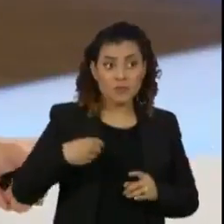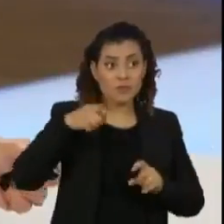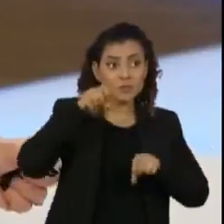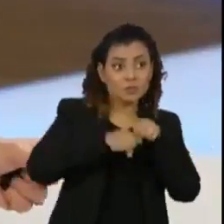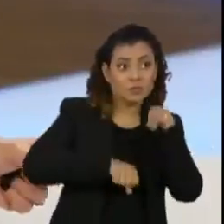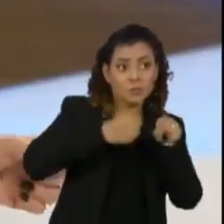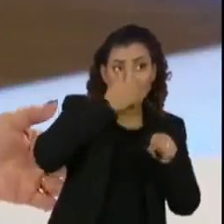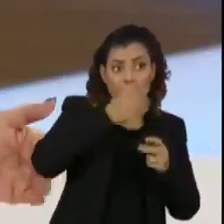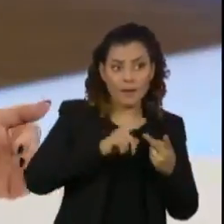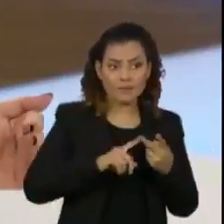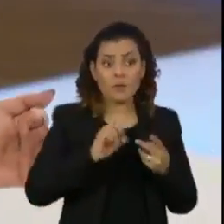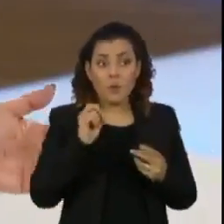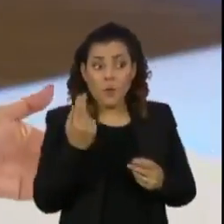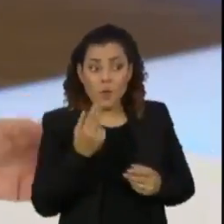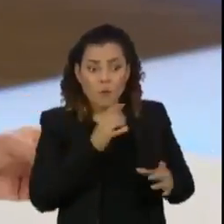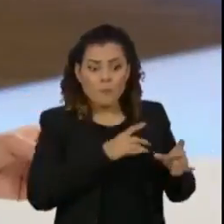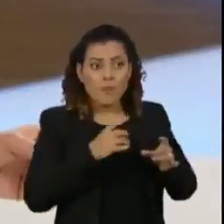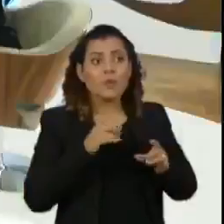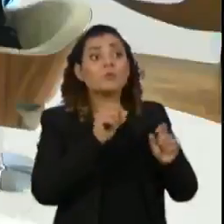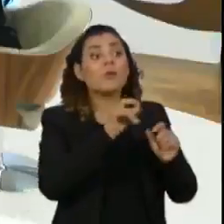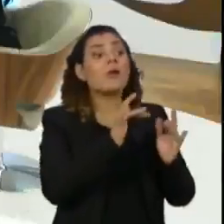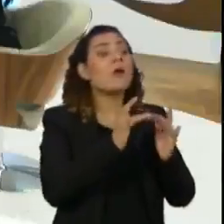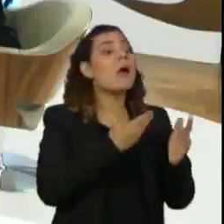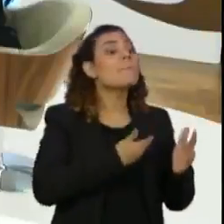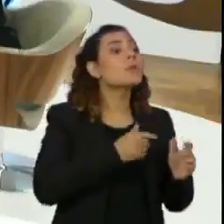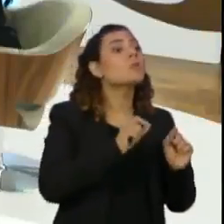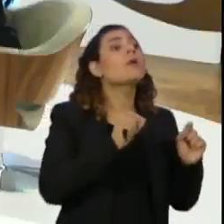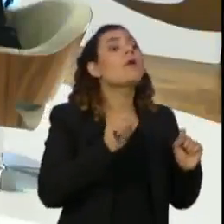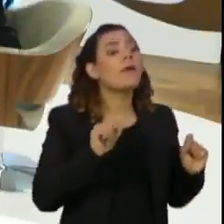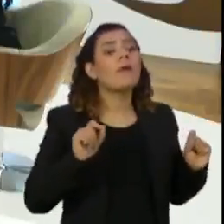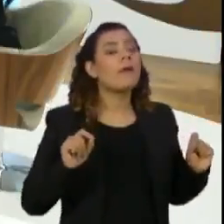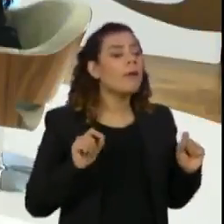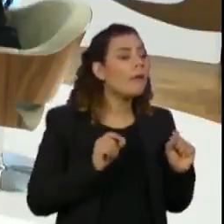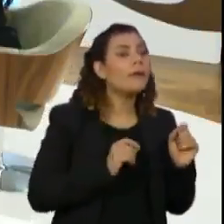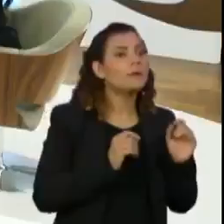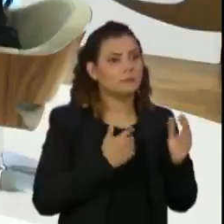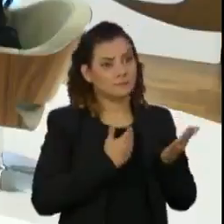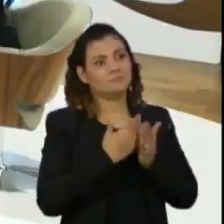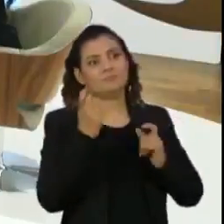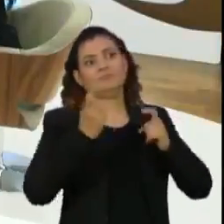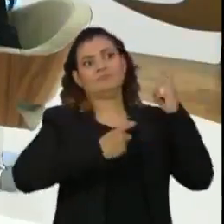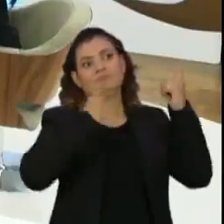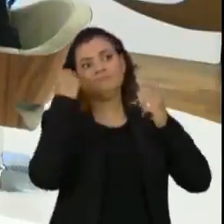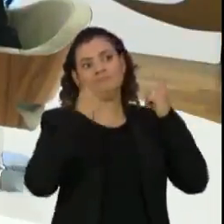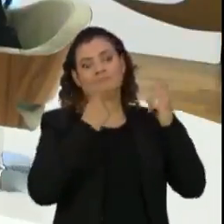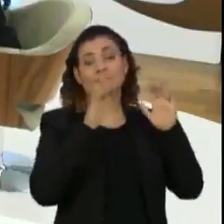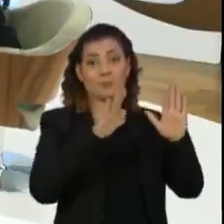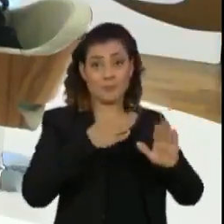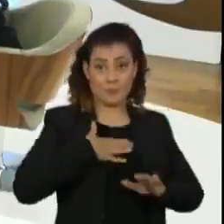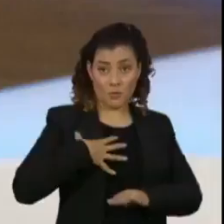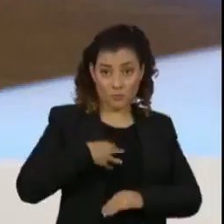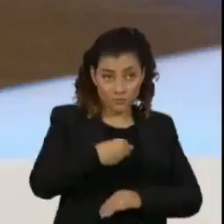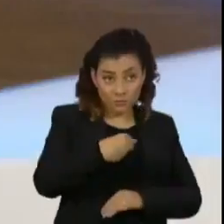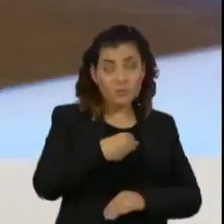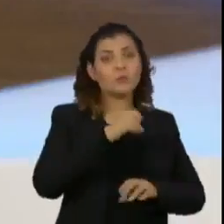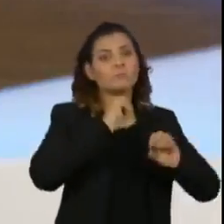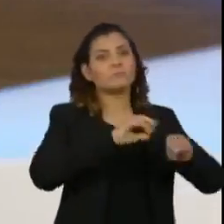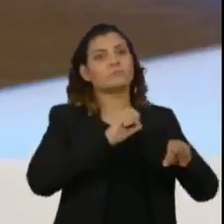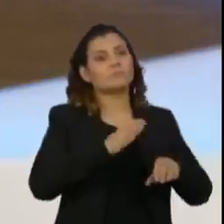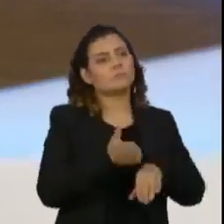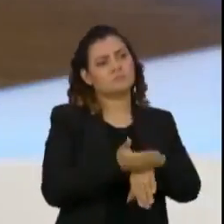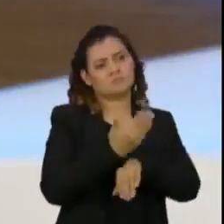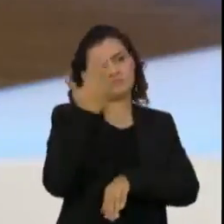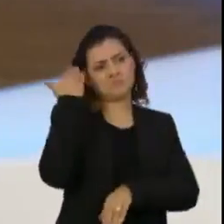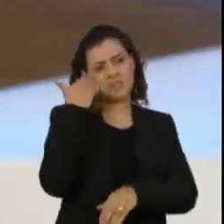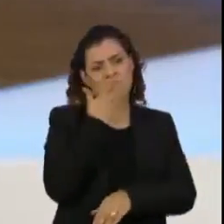estuprada, em relação ao medo de com quem ela se relaciona, nós começamos a ficar preocupadas. Agora, meus filhos são ensinados